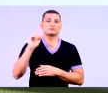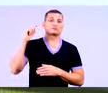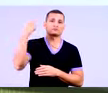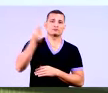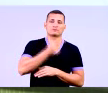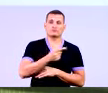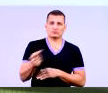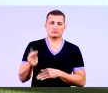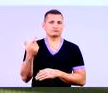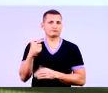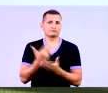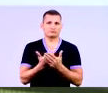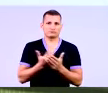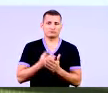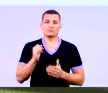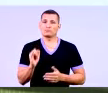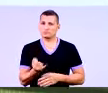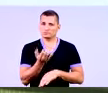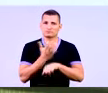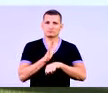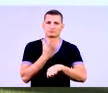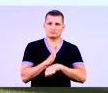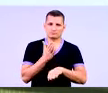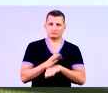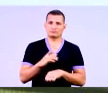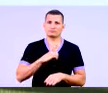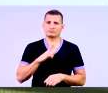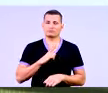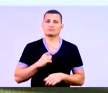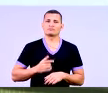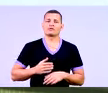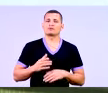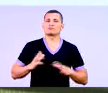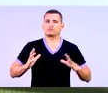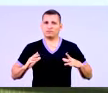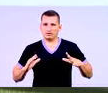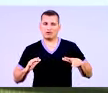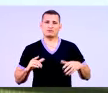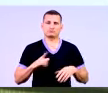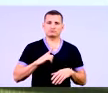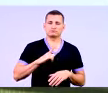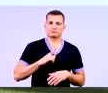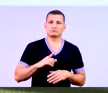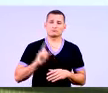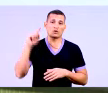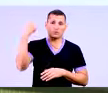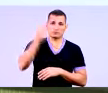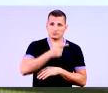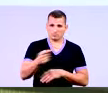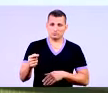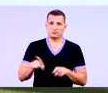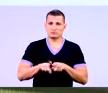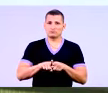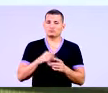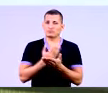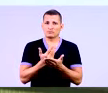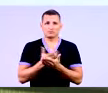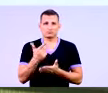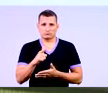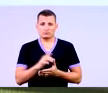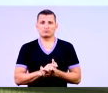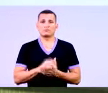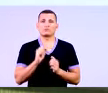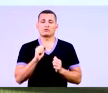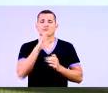que vem não temos aula aproveitando a praticar a gente tem aí um feriado prolongado tenha semana que vem sem aula aproveitem baixo em